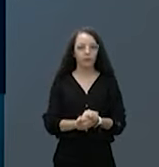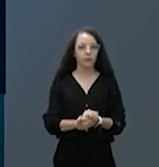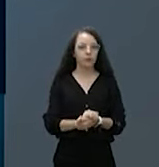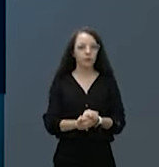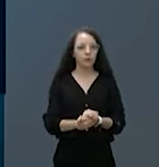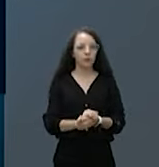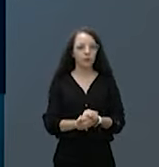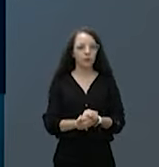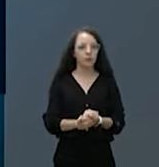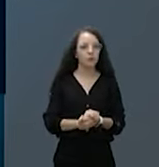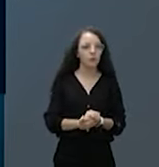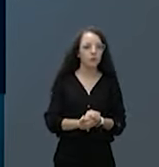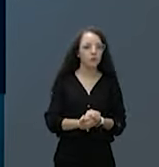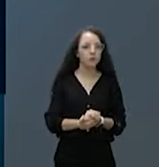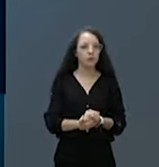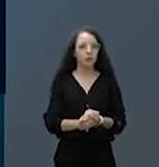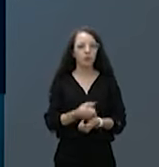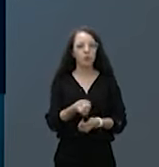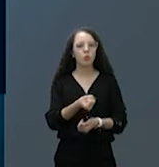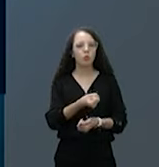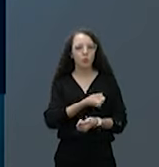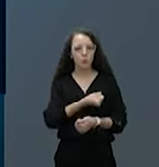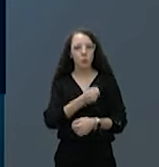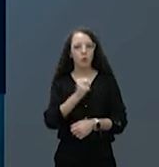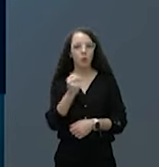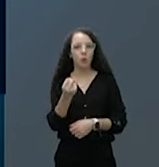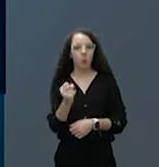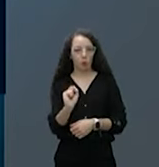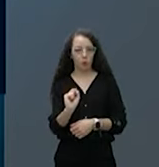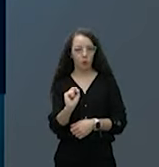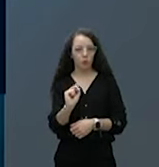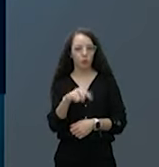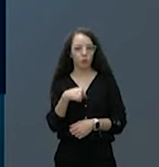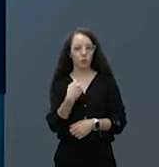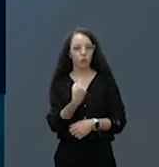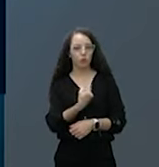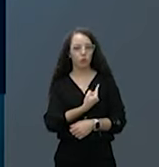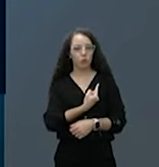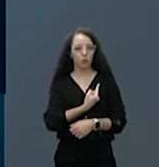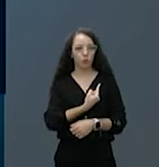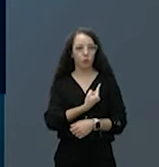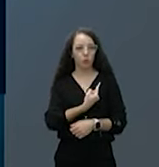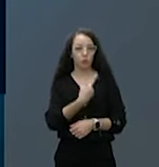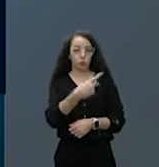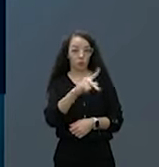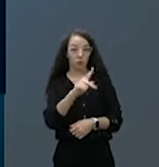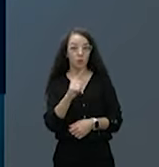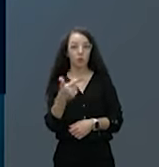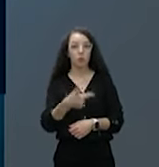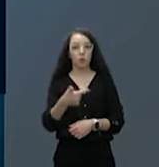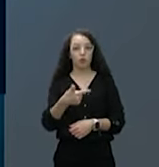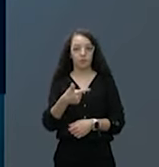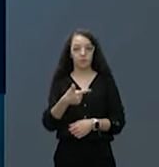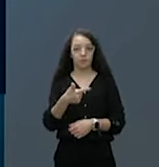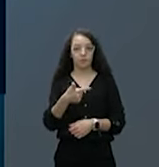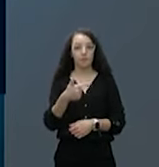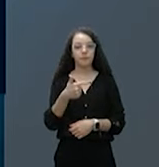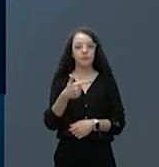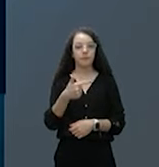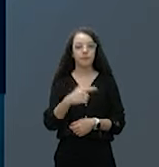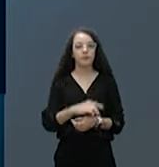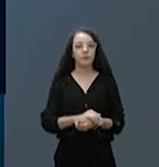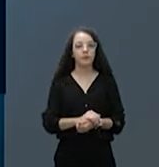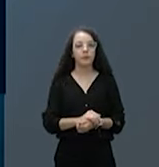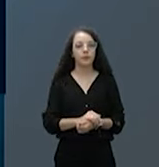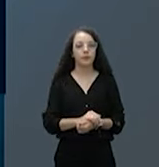O item 8, Excelência. Número 8 do nosso. O seu é o 2. É o meu é o 2. O seu é o 2.